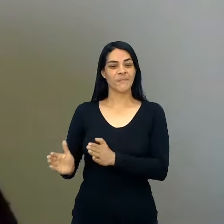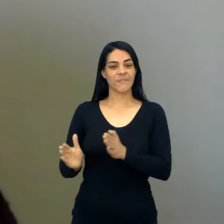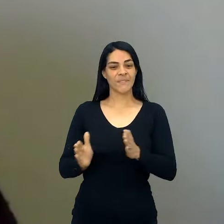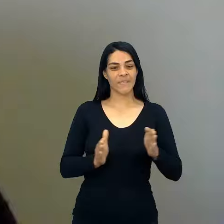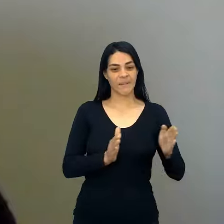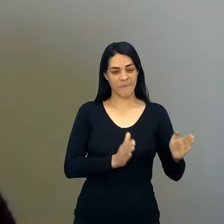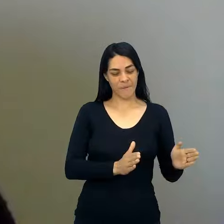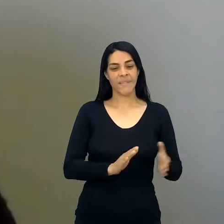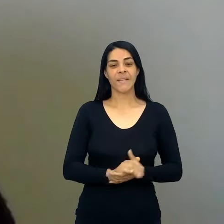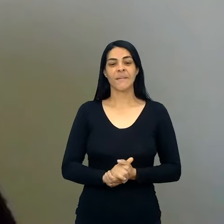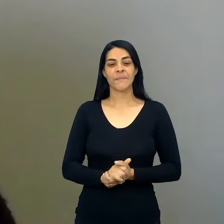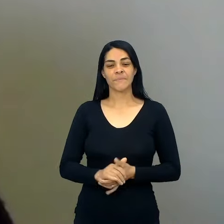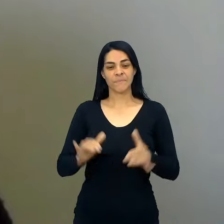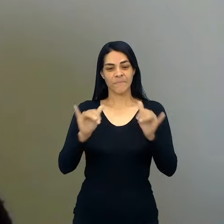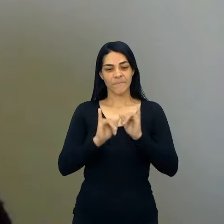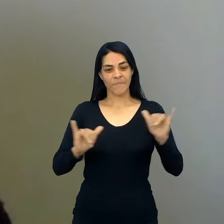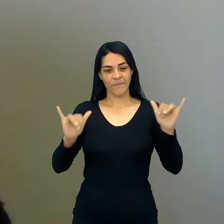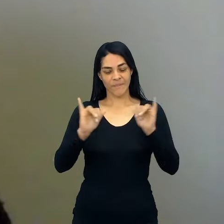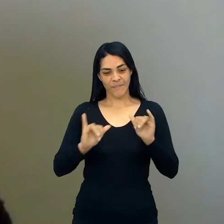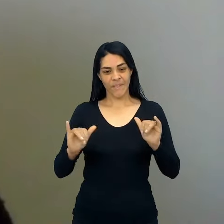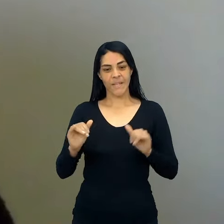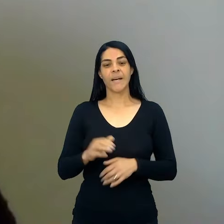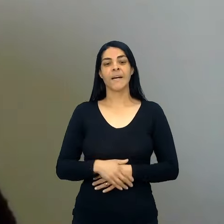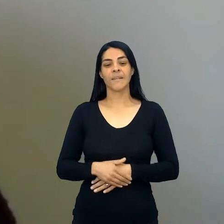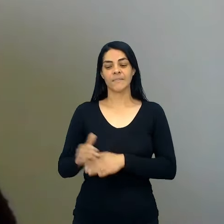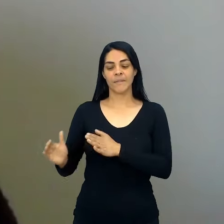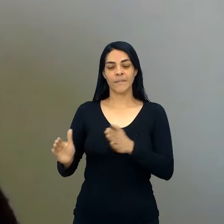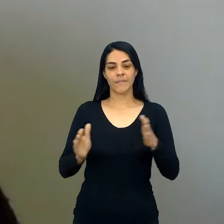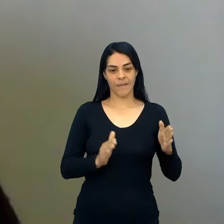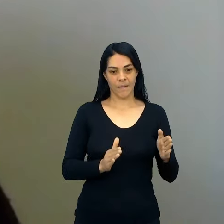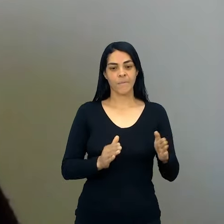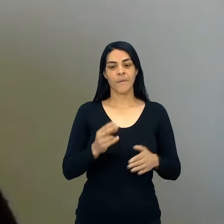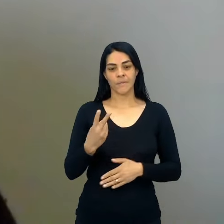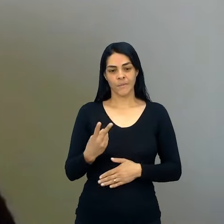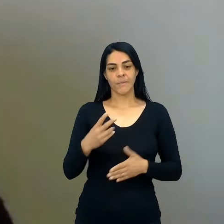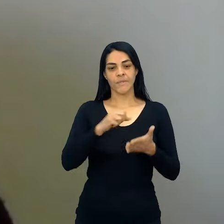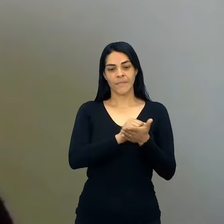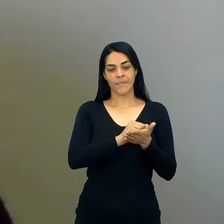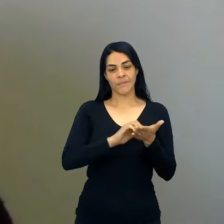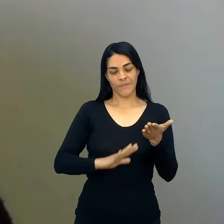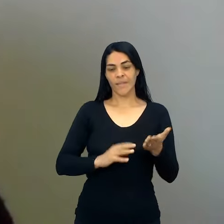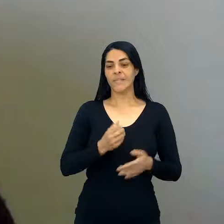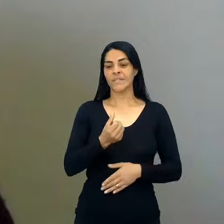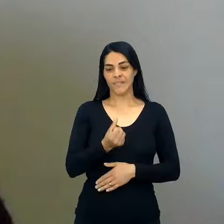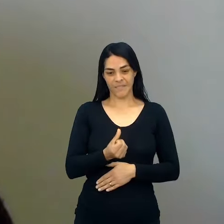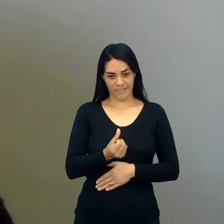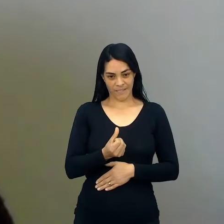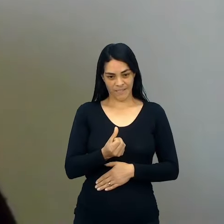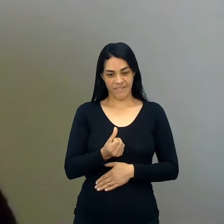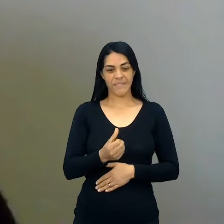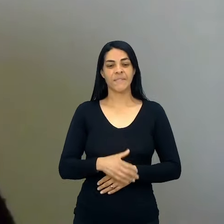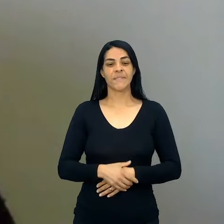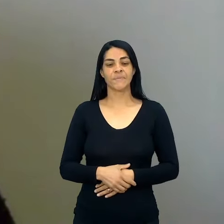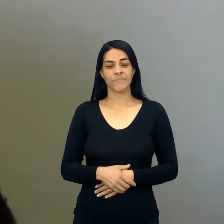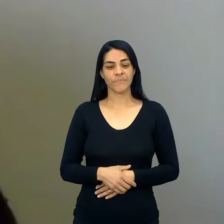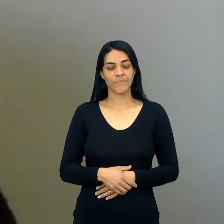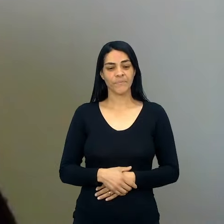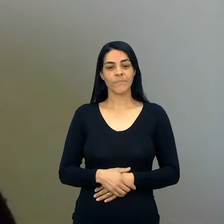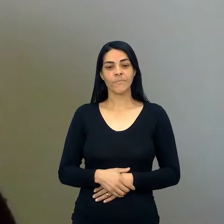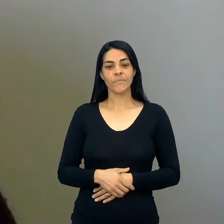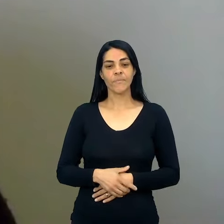aqui da parte 2 da sequência da atividade 6. Recomendo também a que vocês